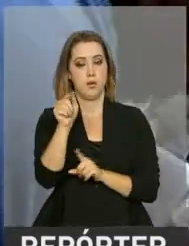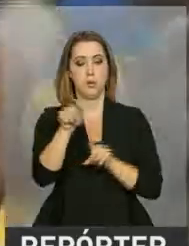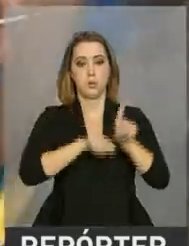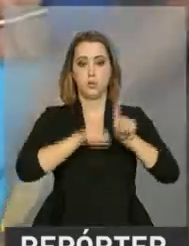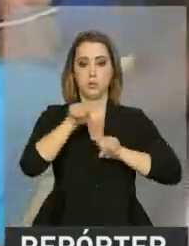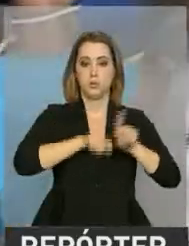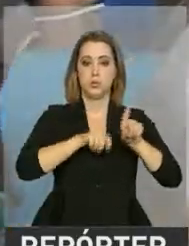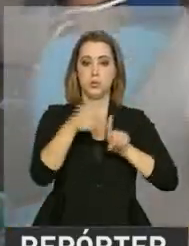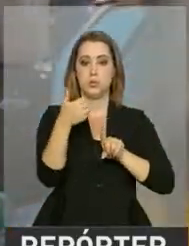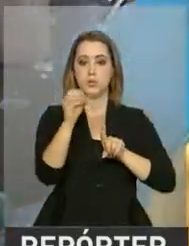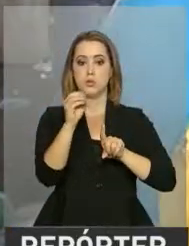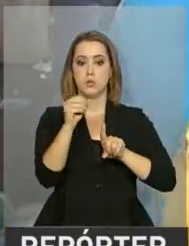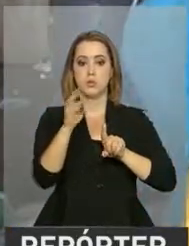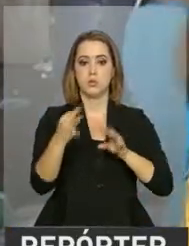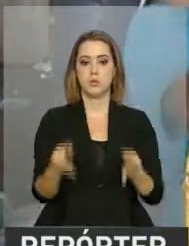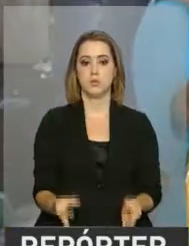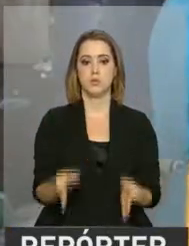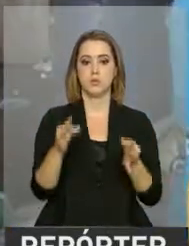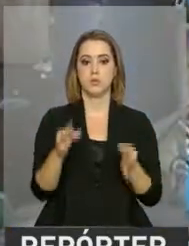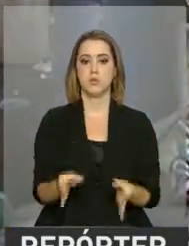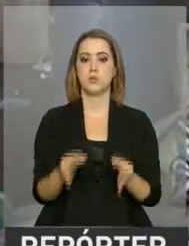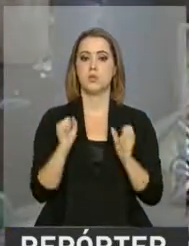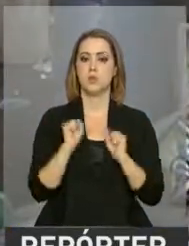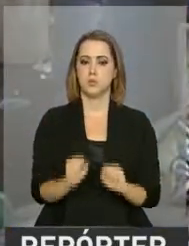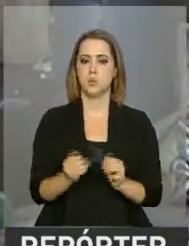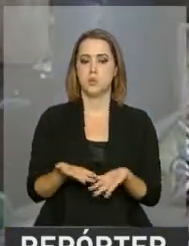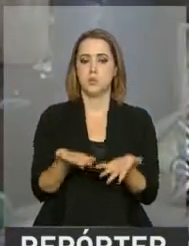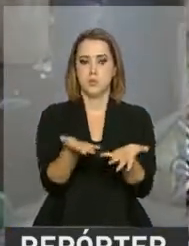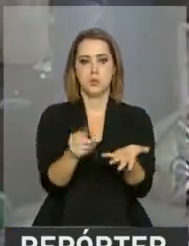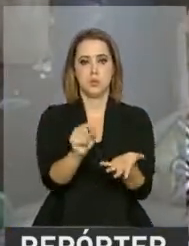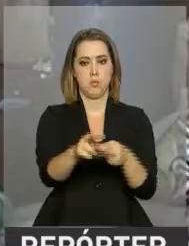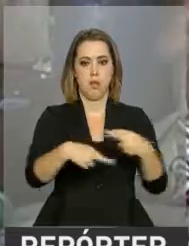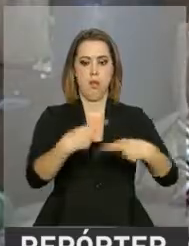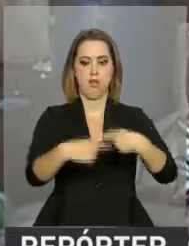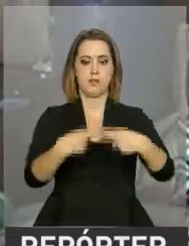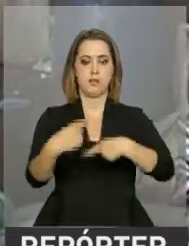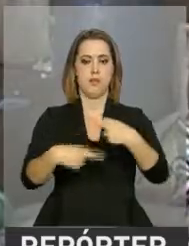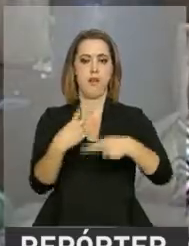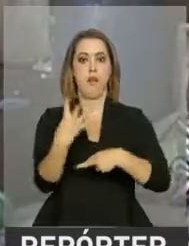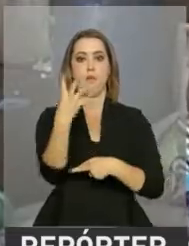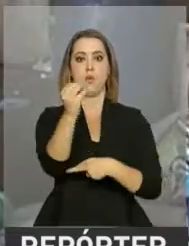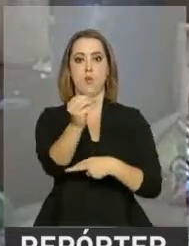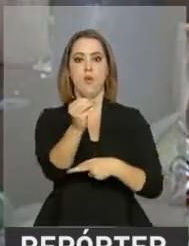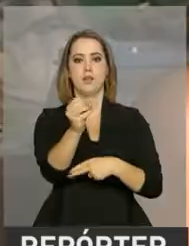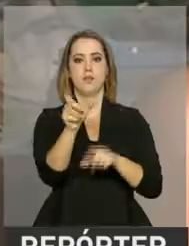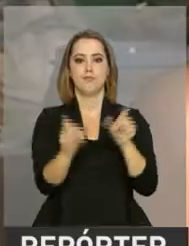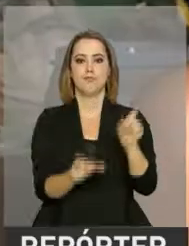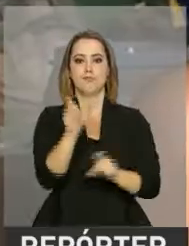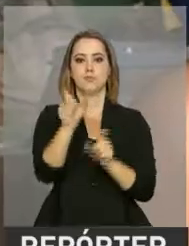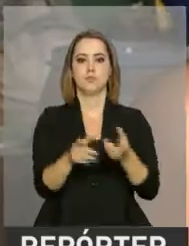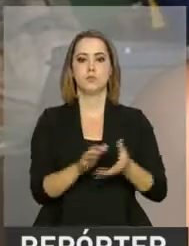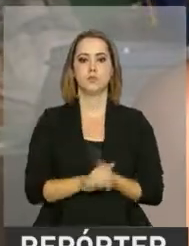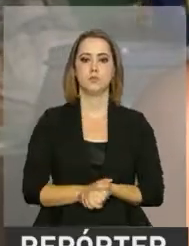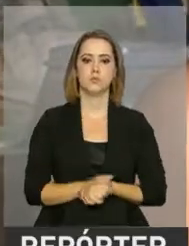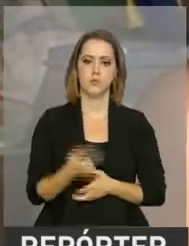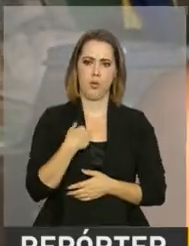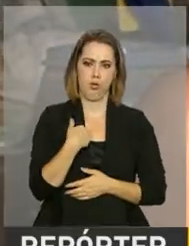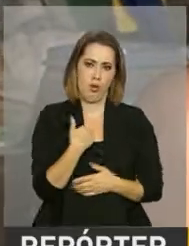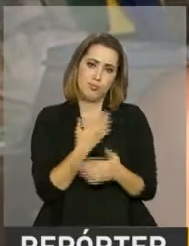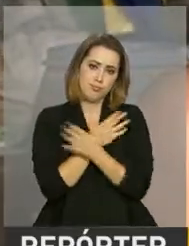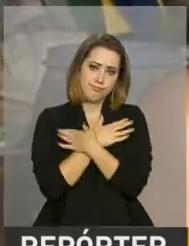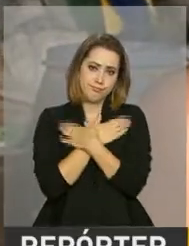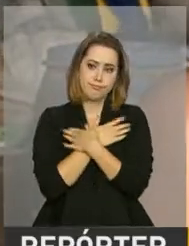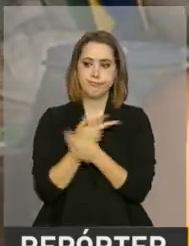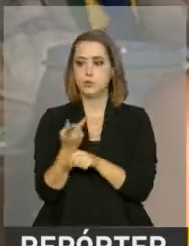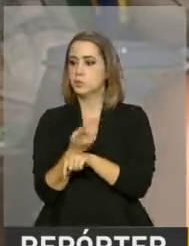de 100 toneladas de resíduos garantem o sustento das famílias de mais de 40 cooperados ao desemprego que me levou a